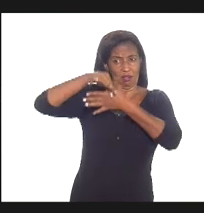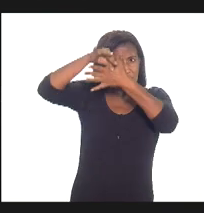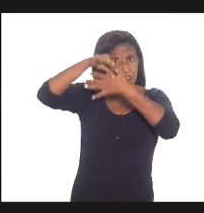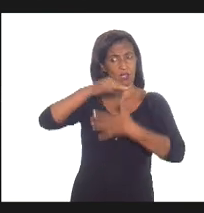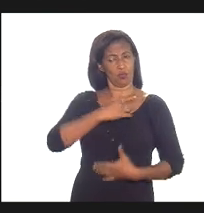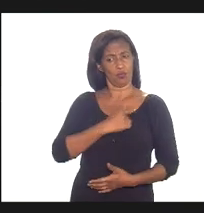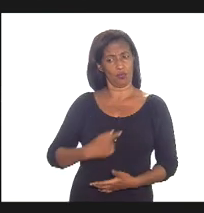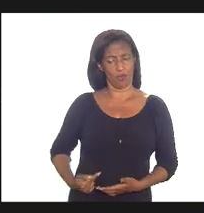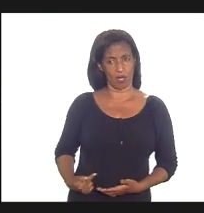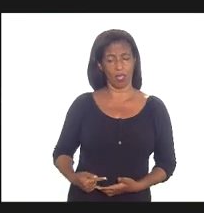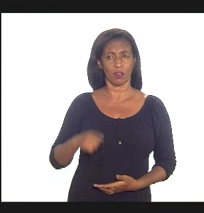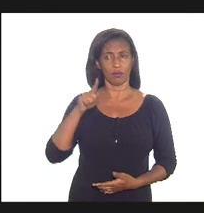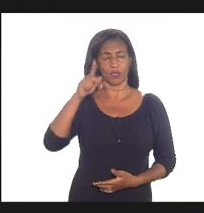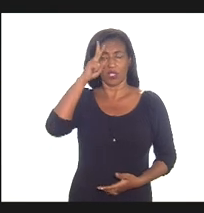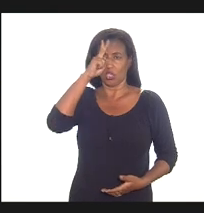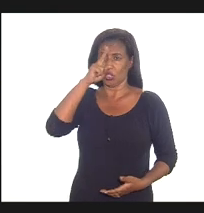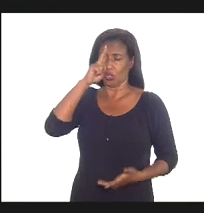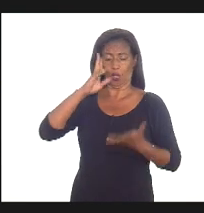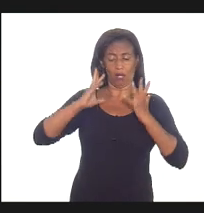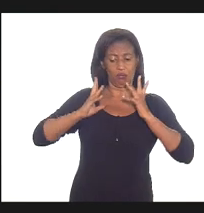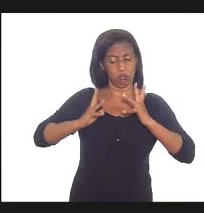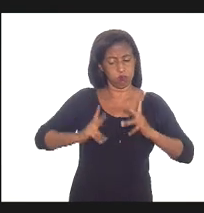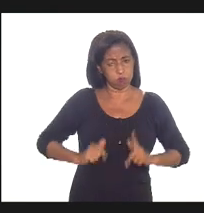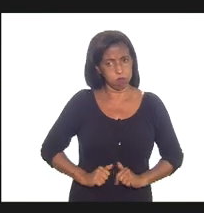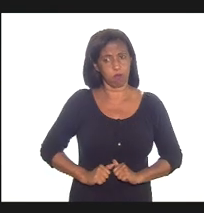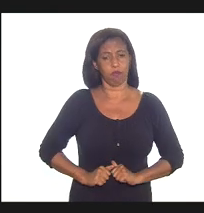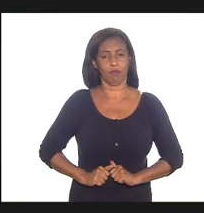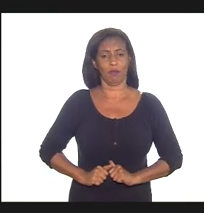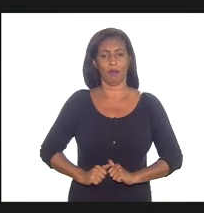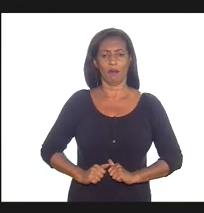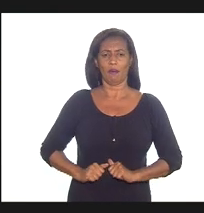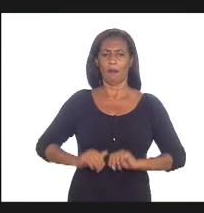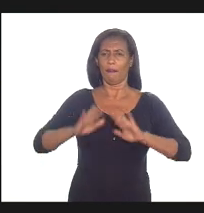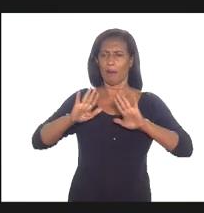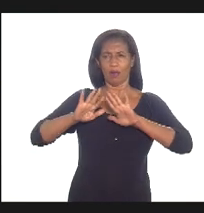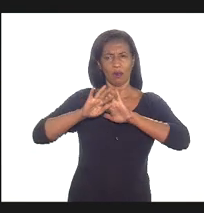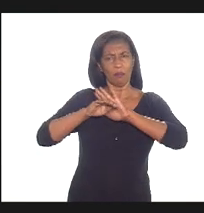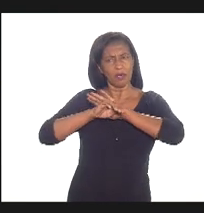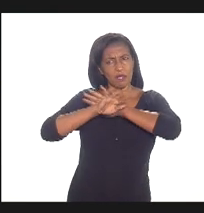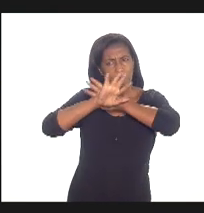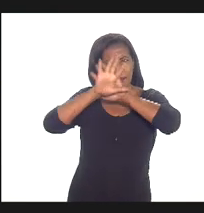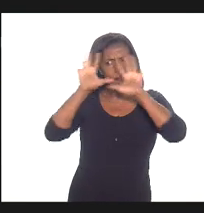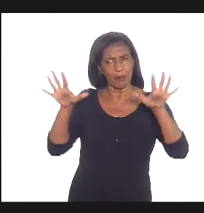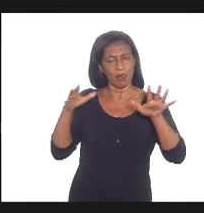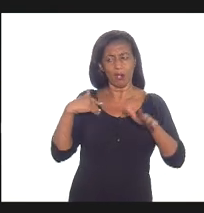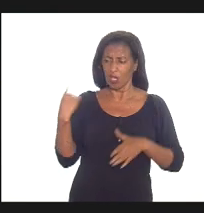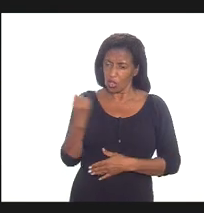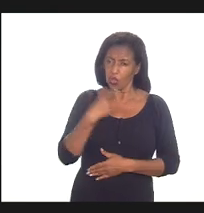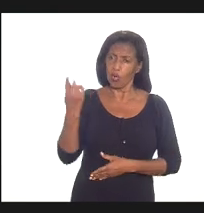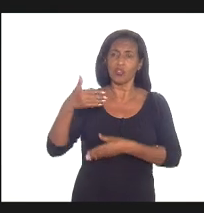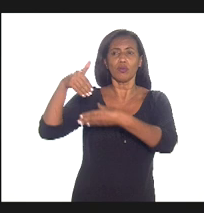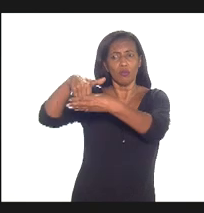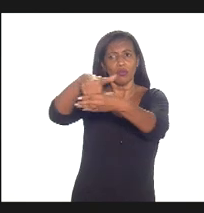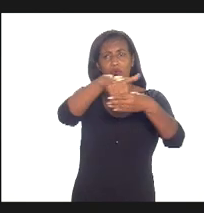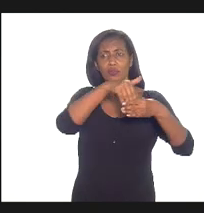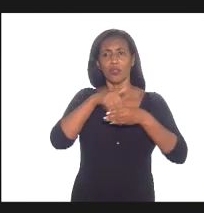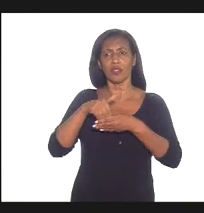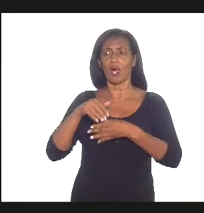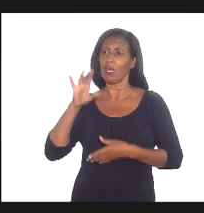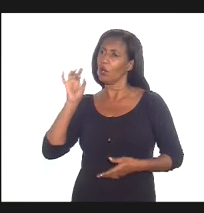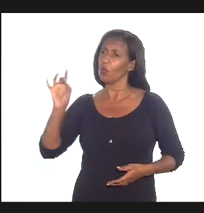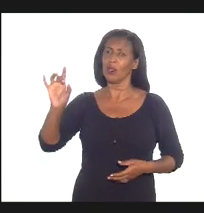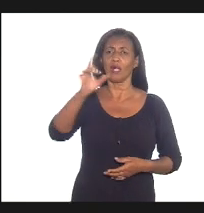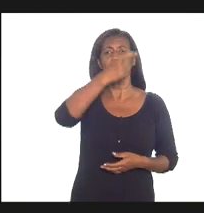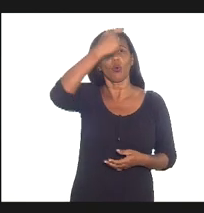essa história limpo, tá certo? Para não passar isso em branco. E amanhã nós vamos votar. Vamos votar de acordo com cada um com a